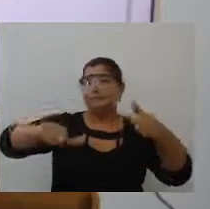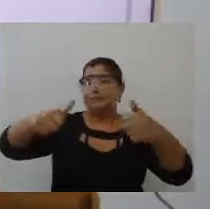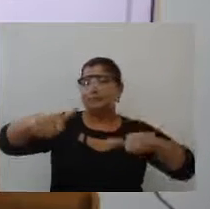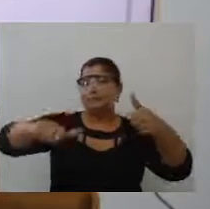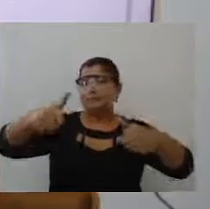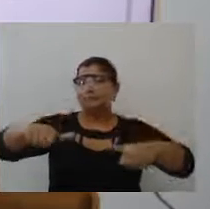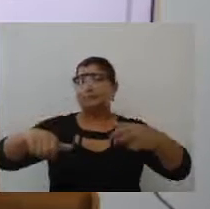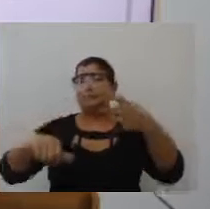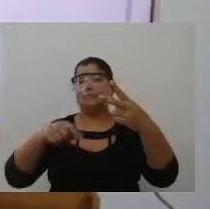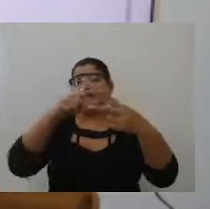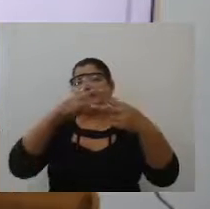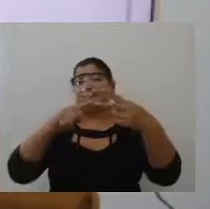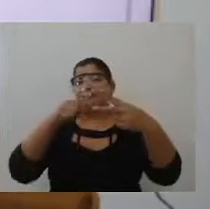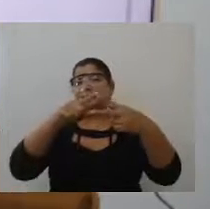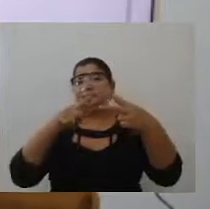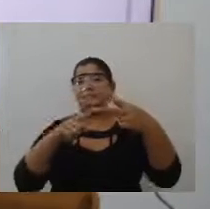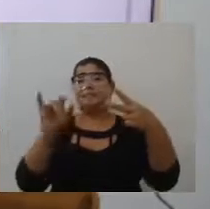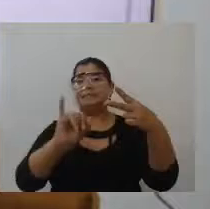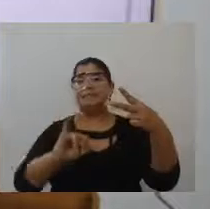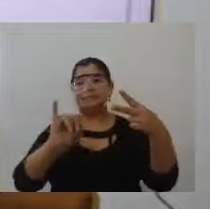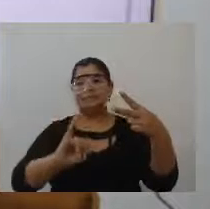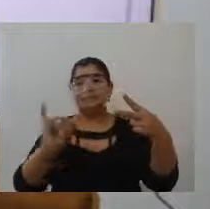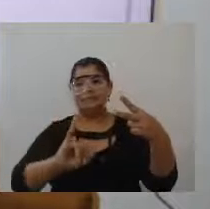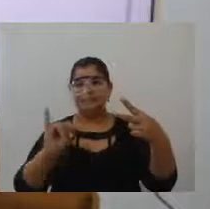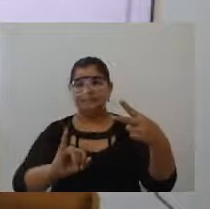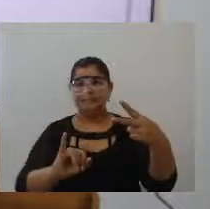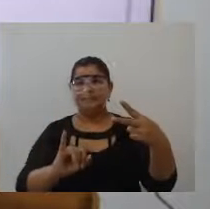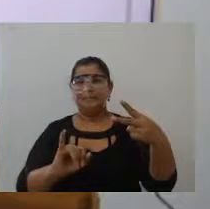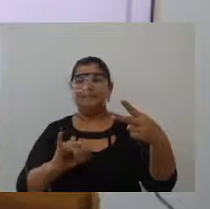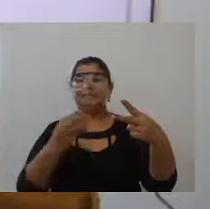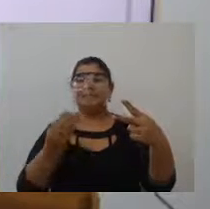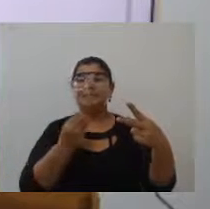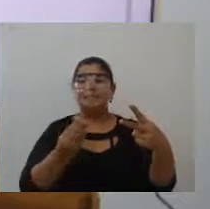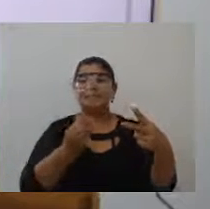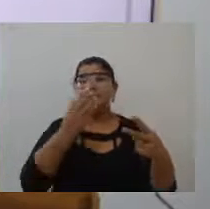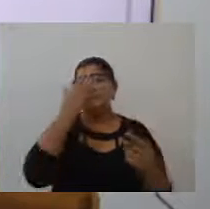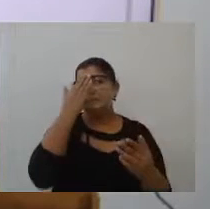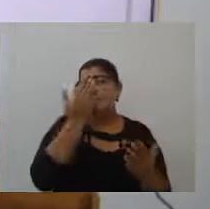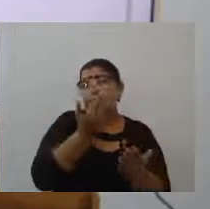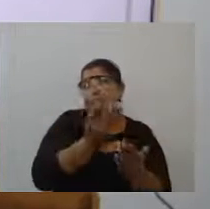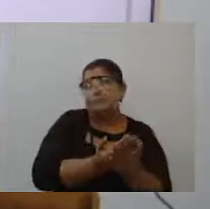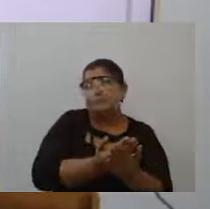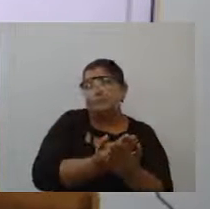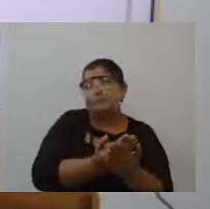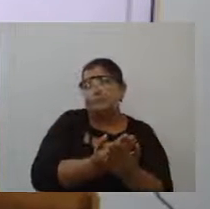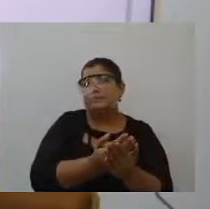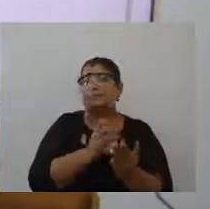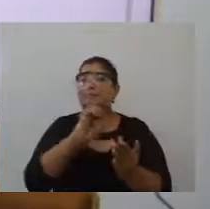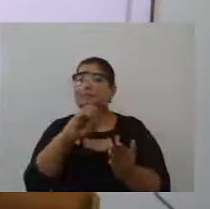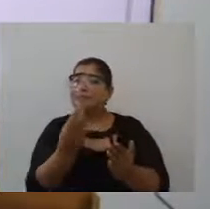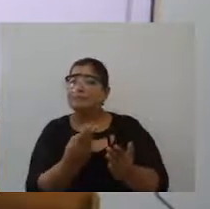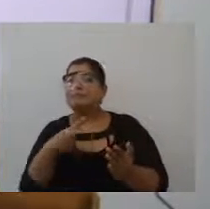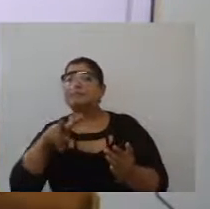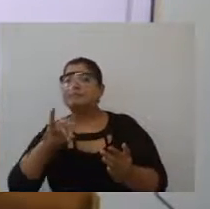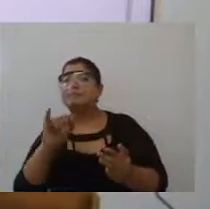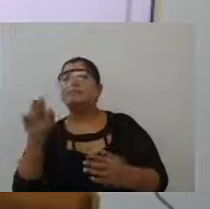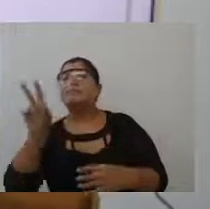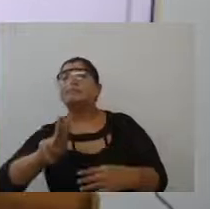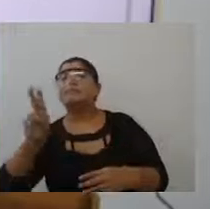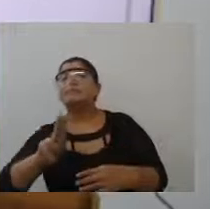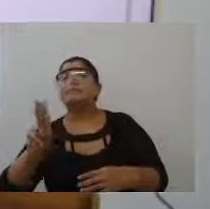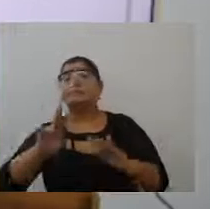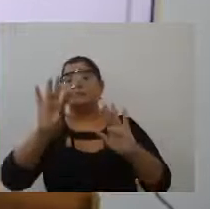de dois pontos importantes, a credibilidade e a utilidade daquele texto. Será